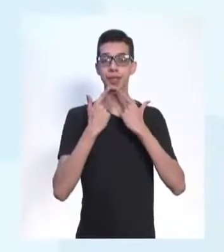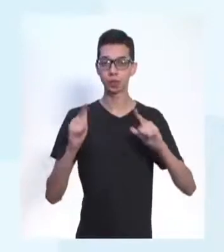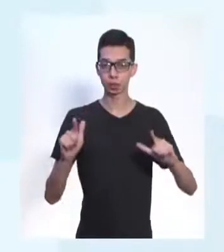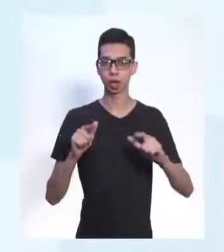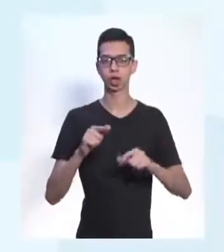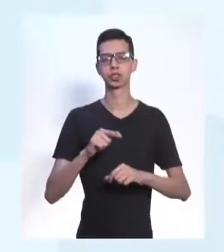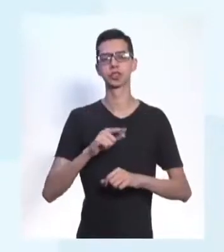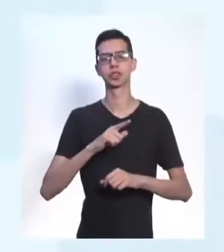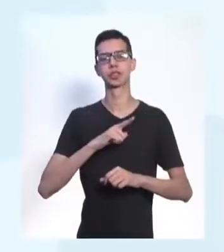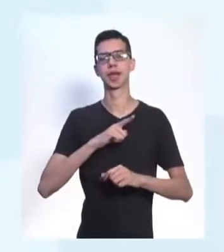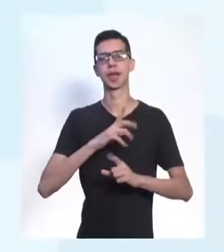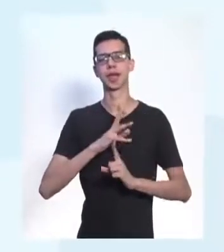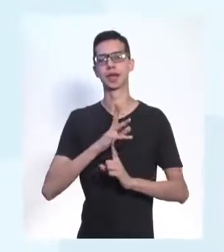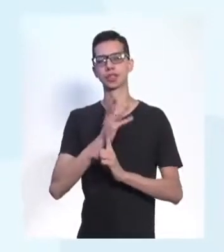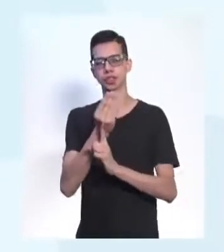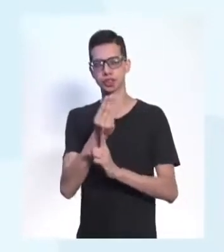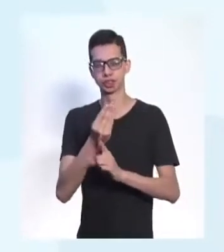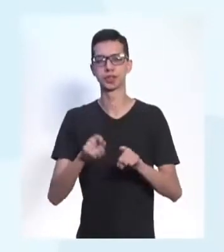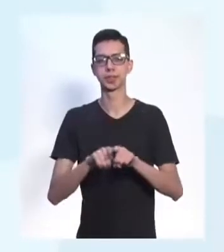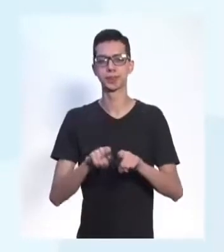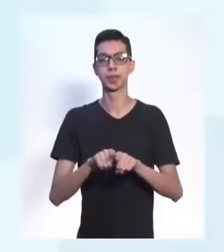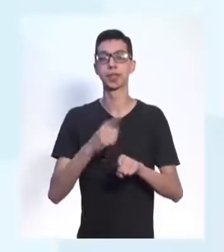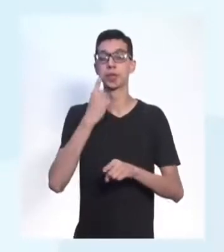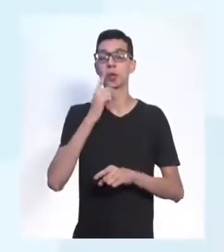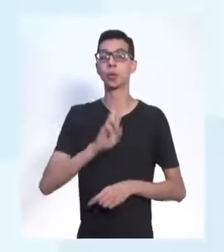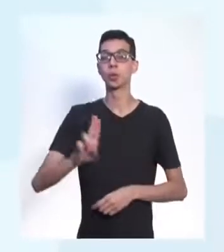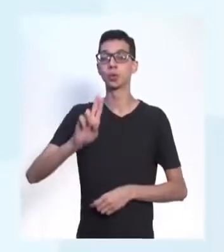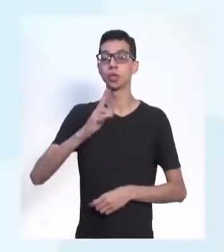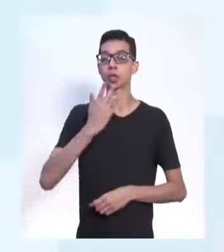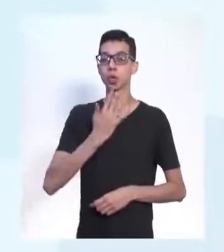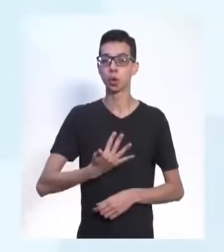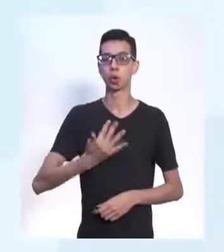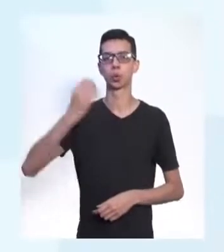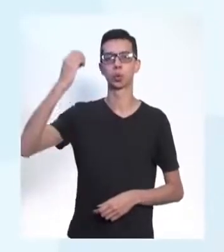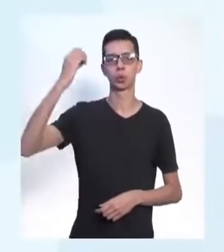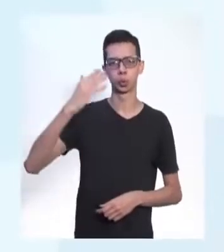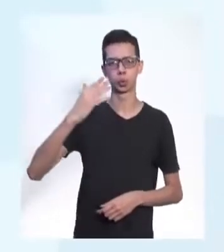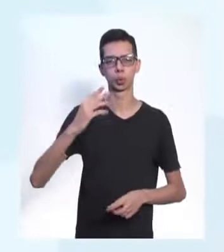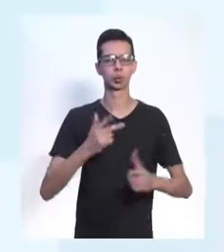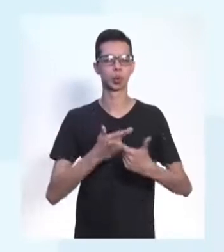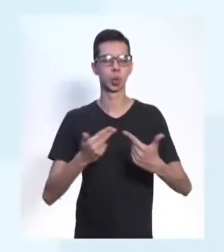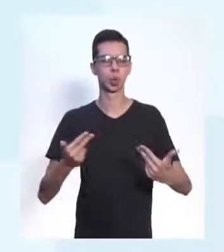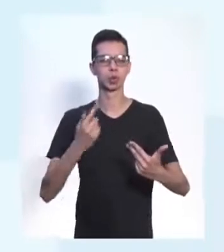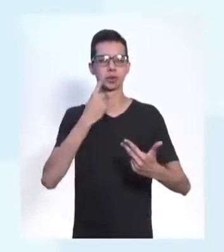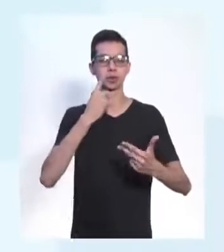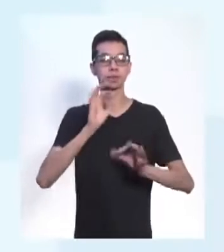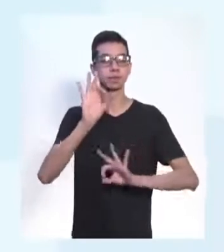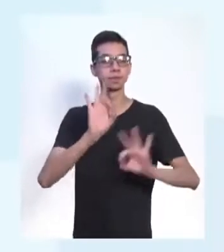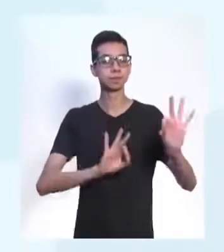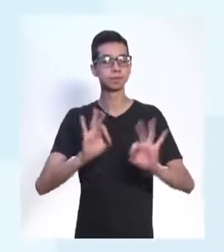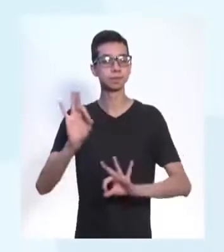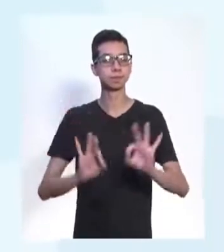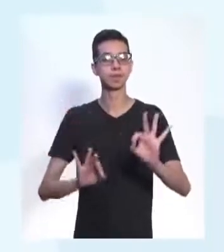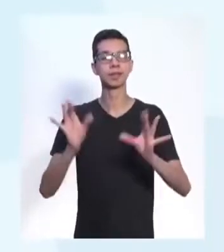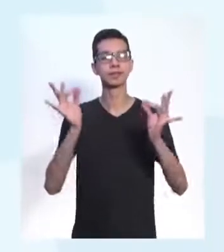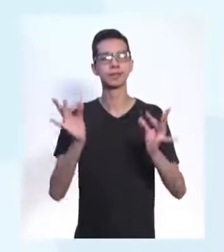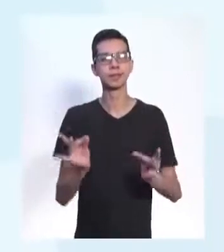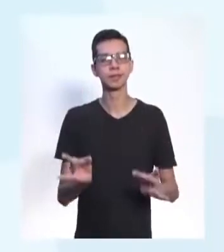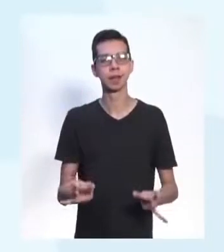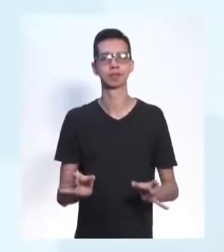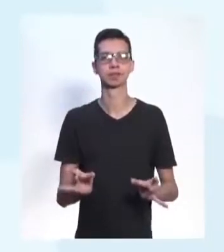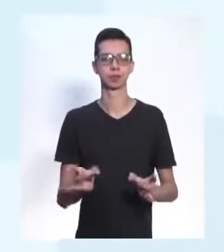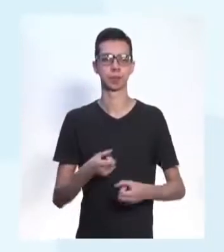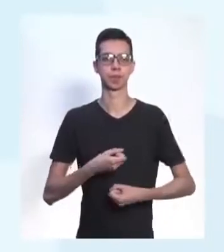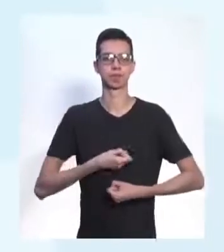como cor, luz, forma, linha e volume para solucionar esteticamente as necessidades poéticas apresentadas pelo